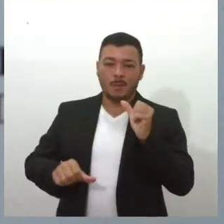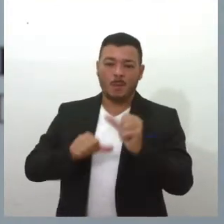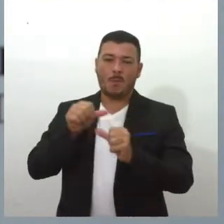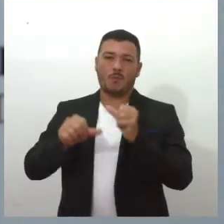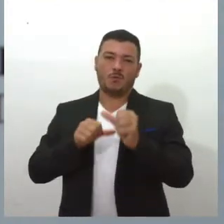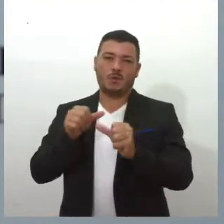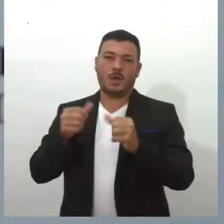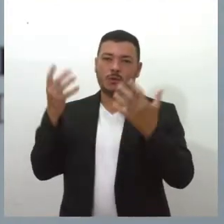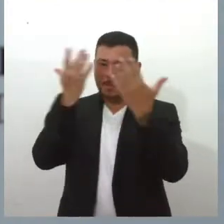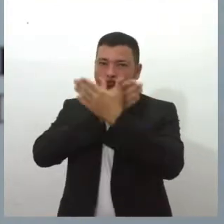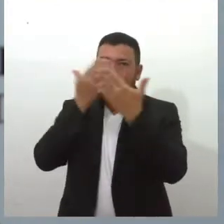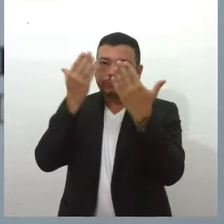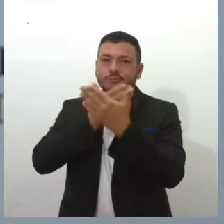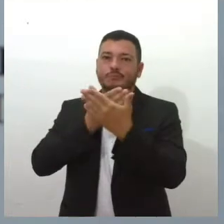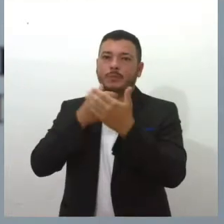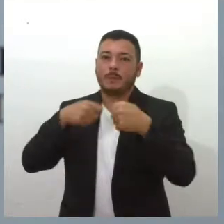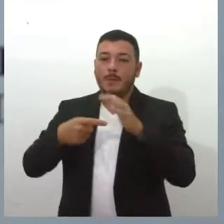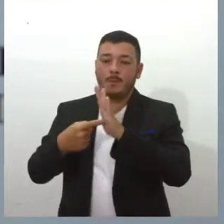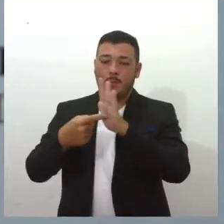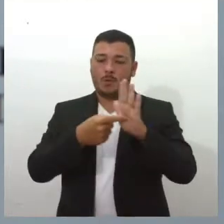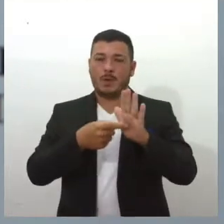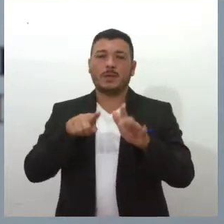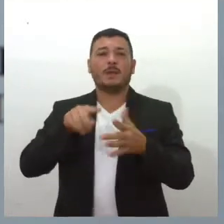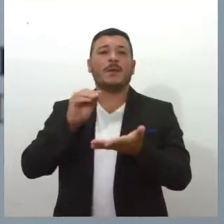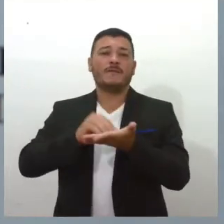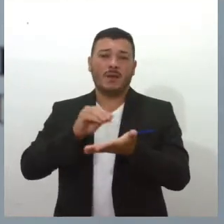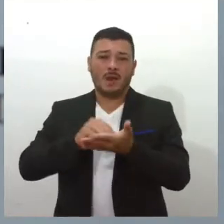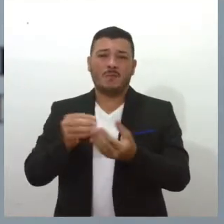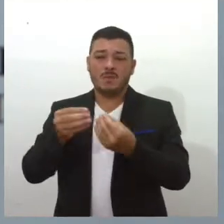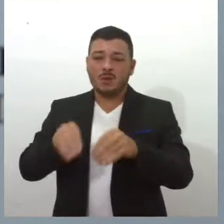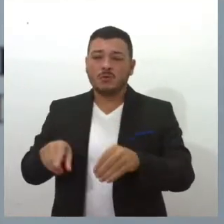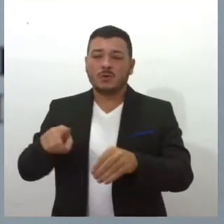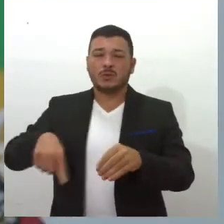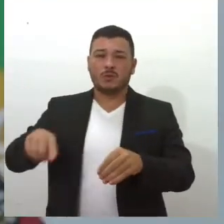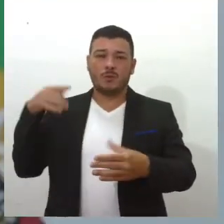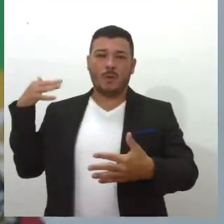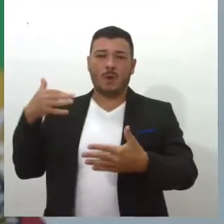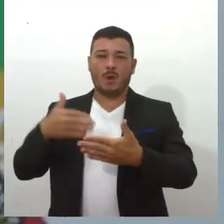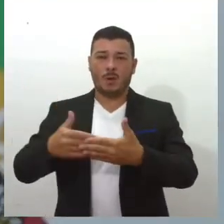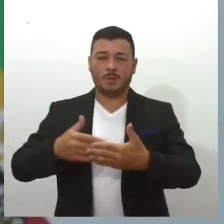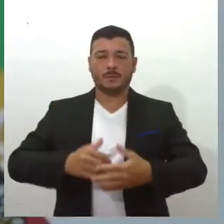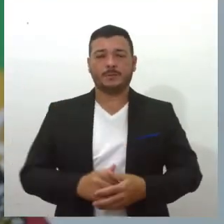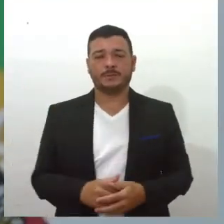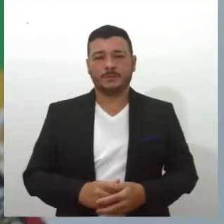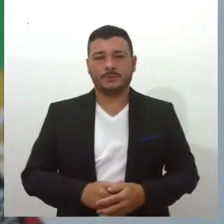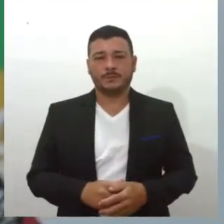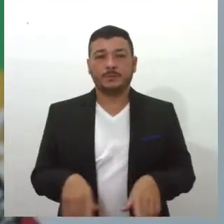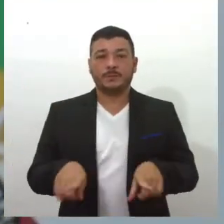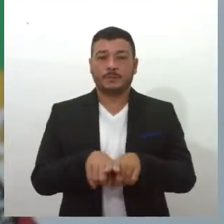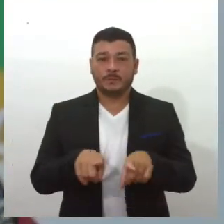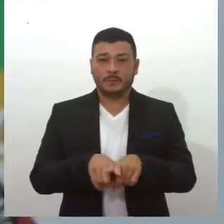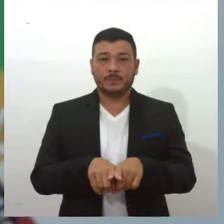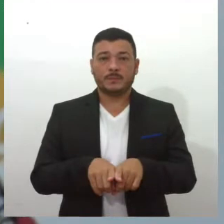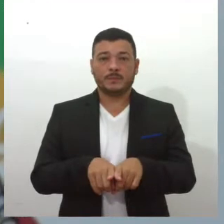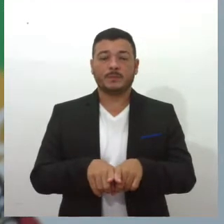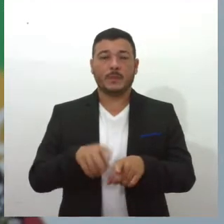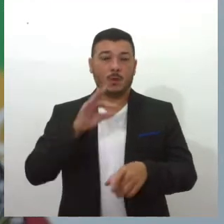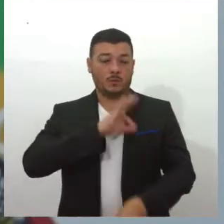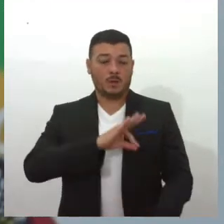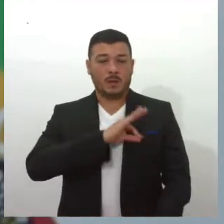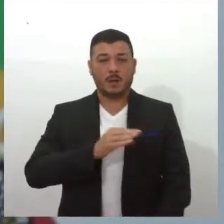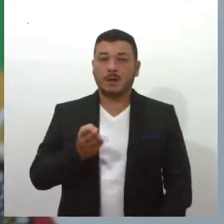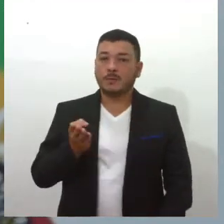de invisibilidade e de injustiça que vem sofrendo ao longo dos anos. De forma que a remuneração